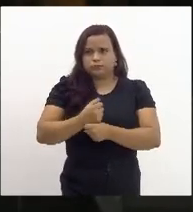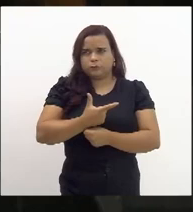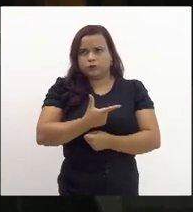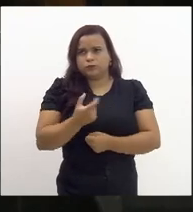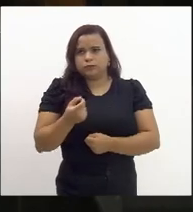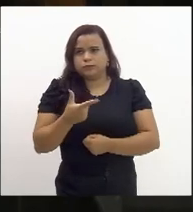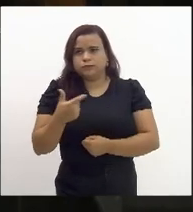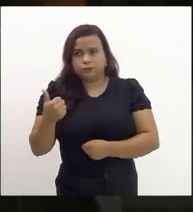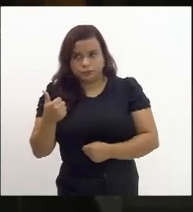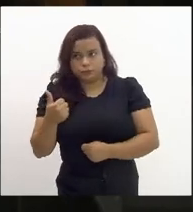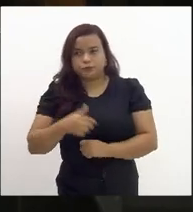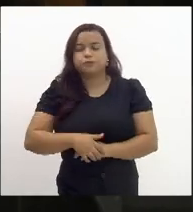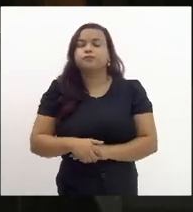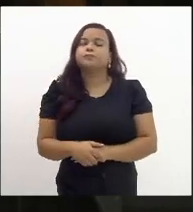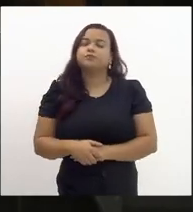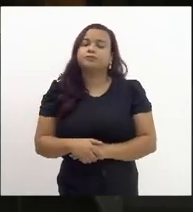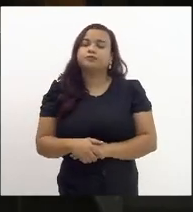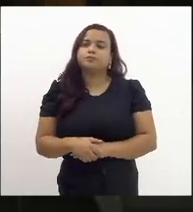30/4/2021?